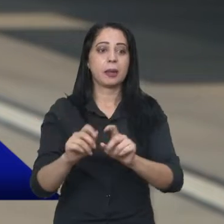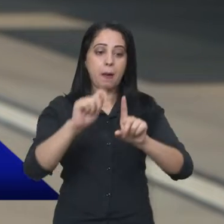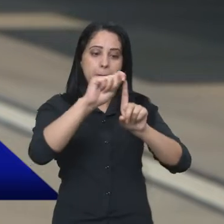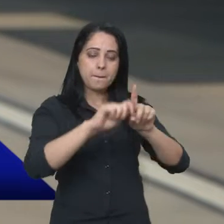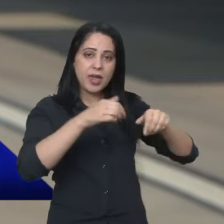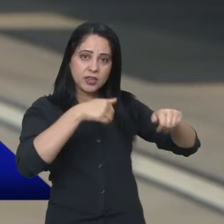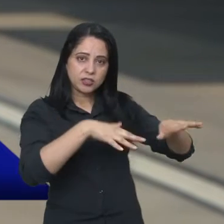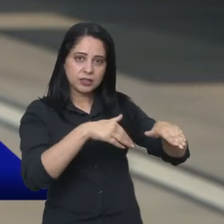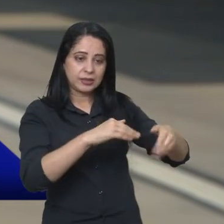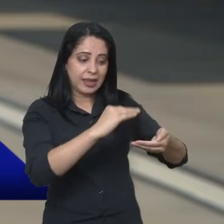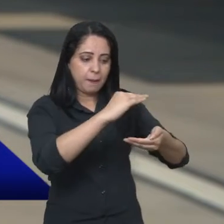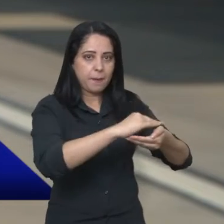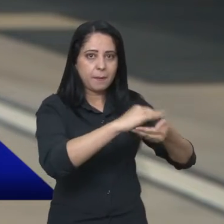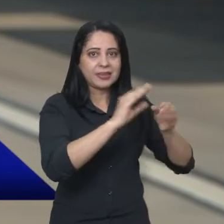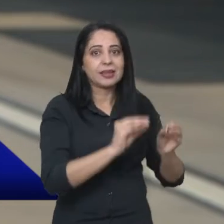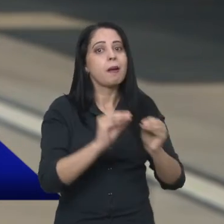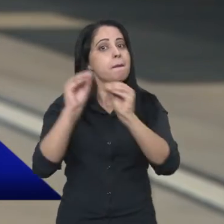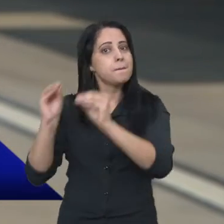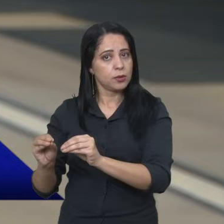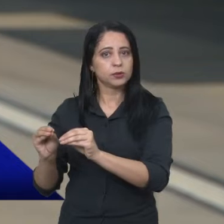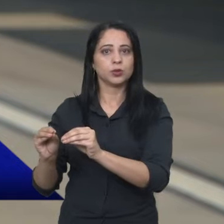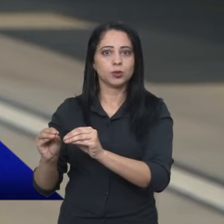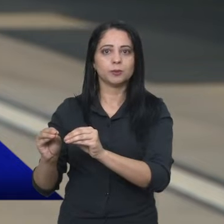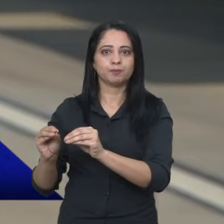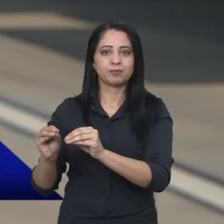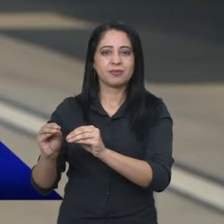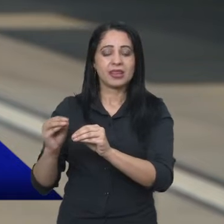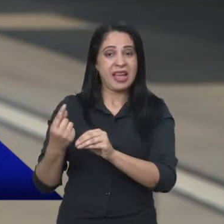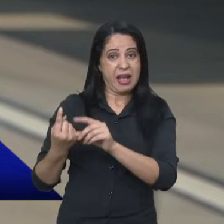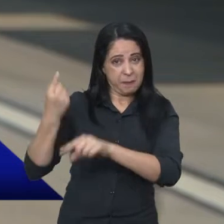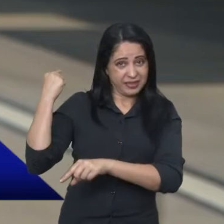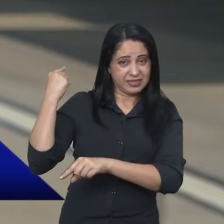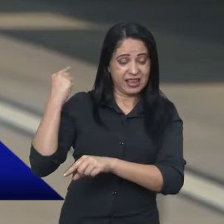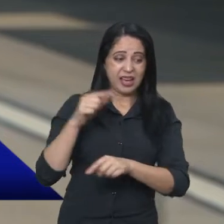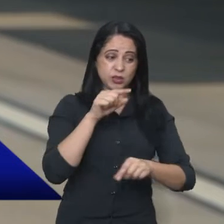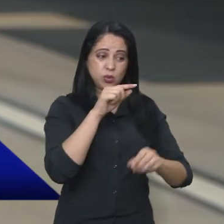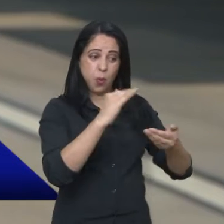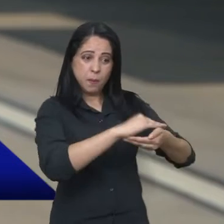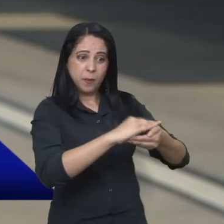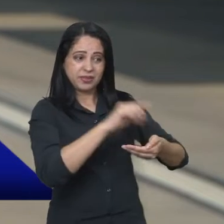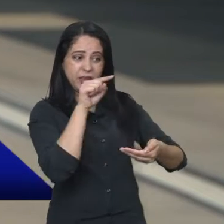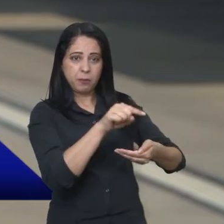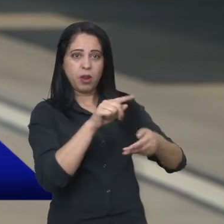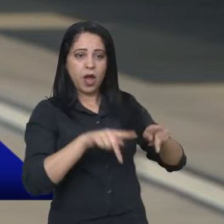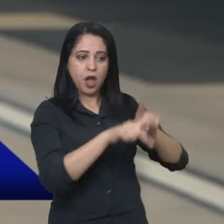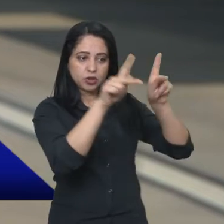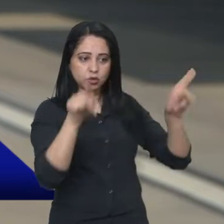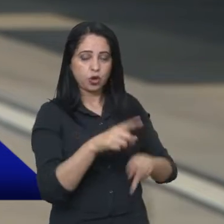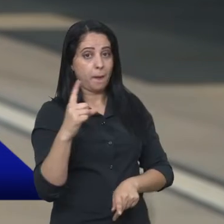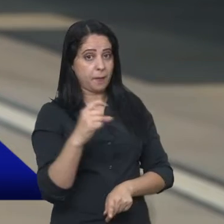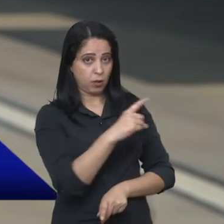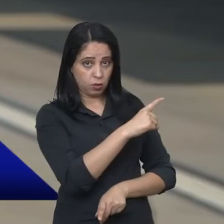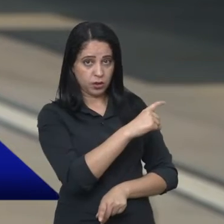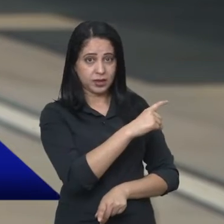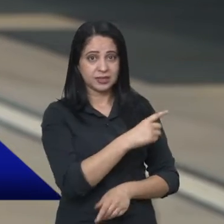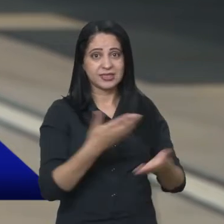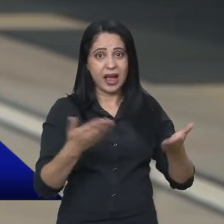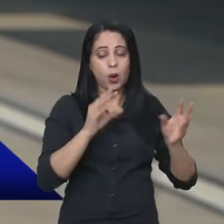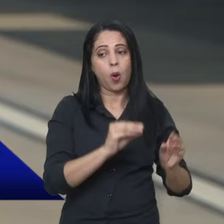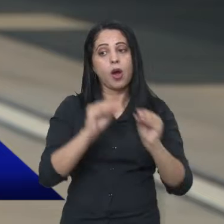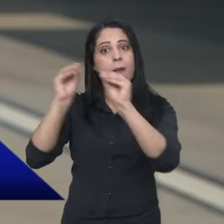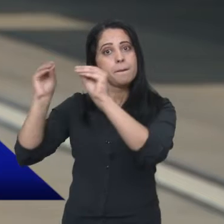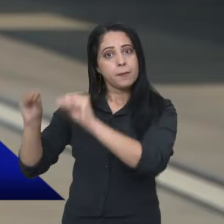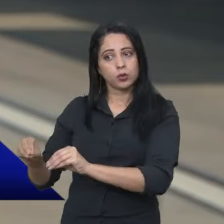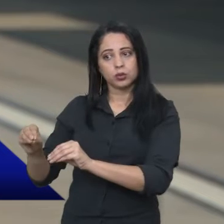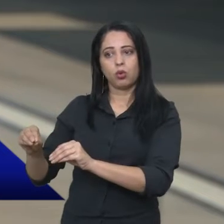e neste mês de setembro o Poupatempo mudou de endereço antes ele ficava lá no Shopping Colinas no bairro Jardim das Colinas e agora ele